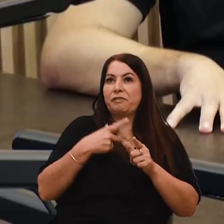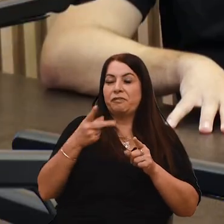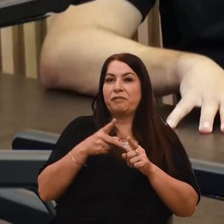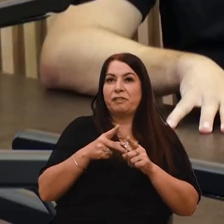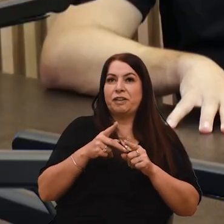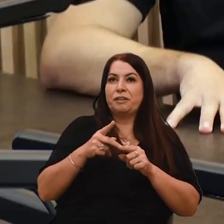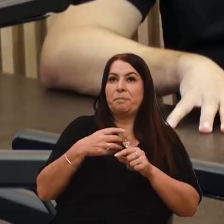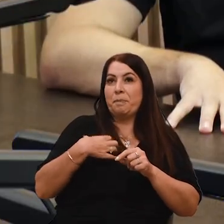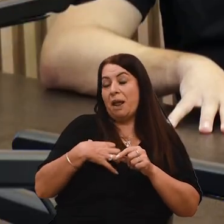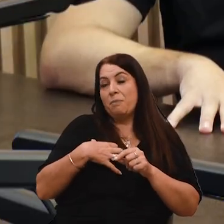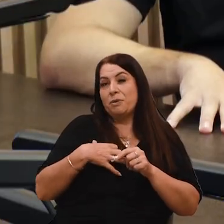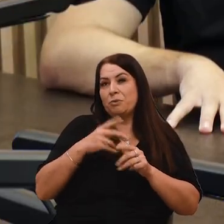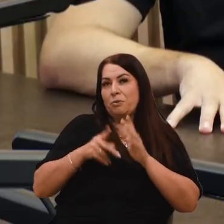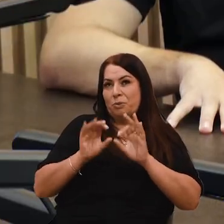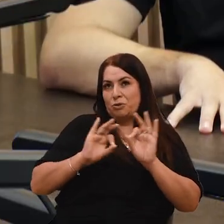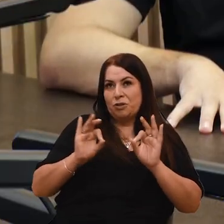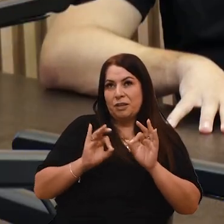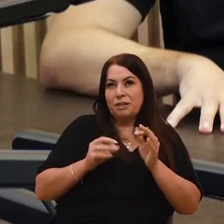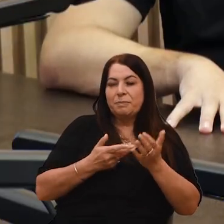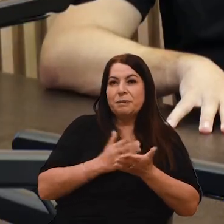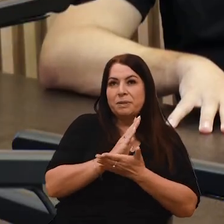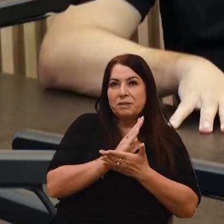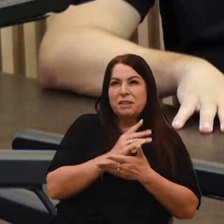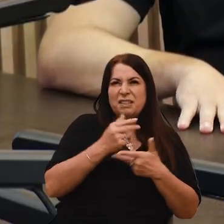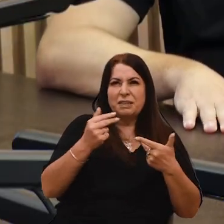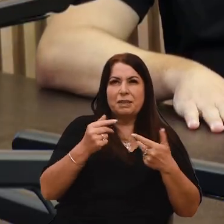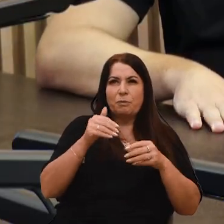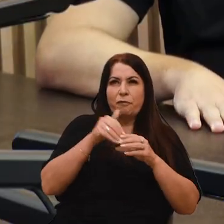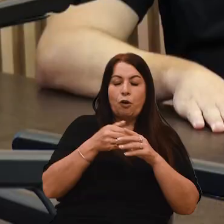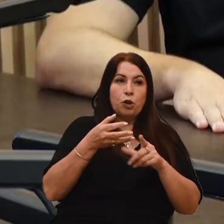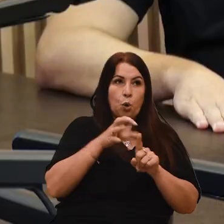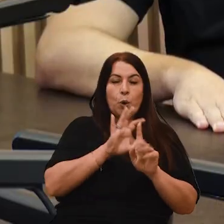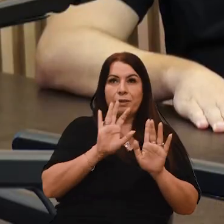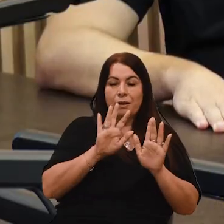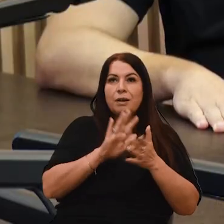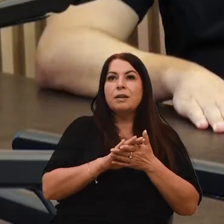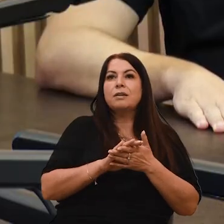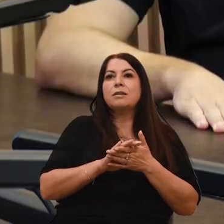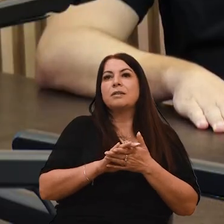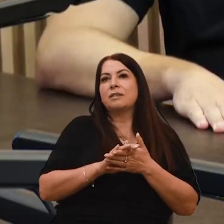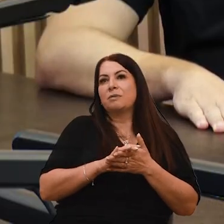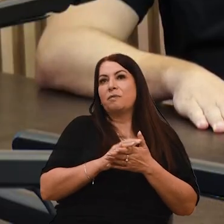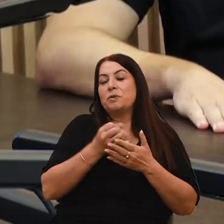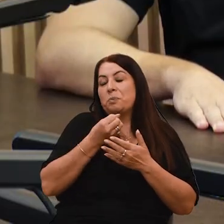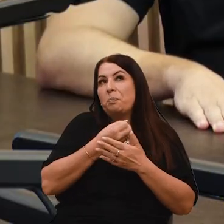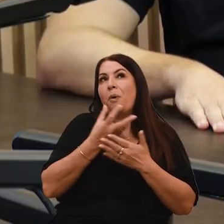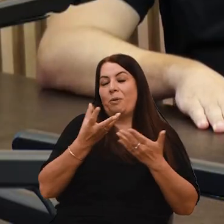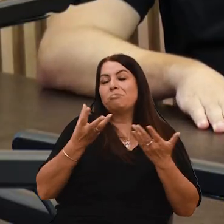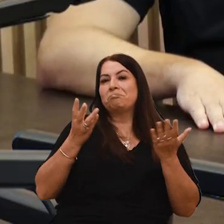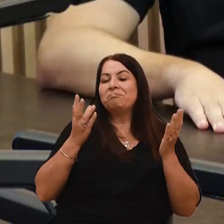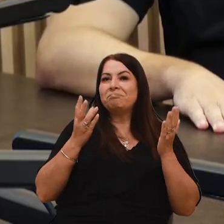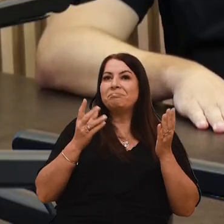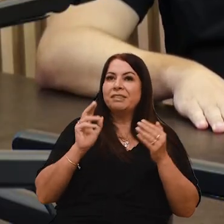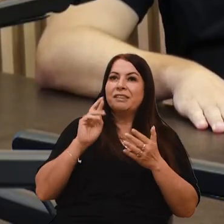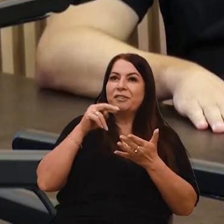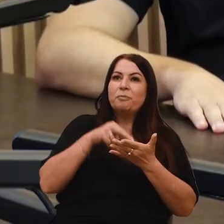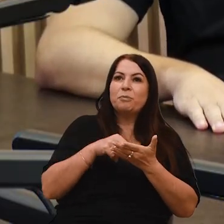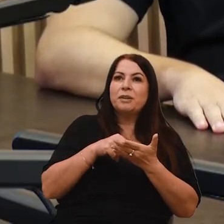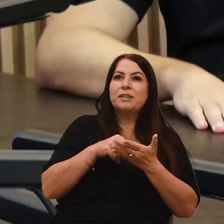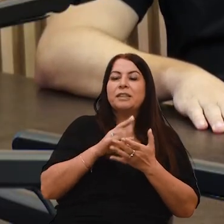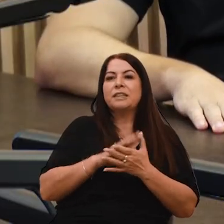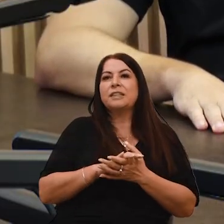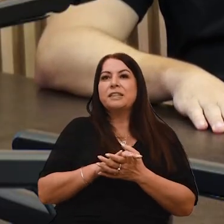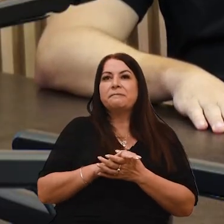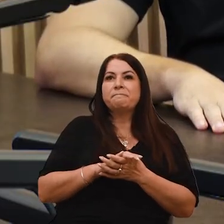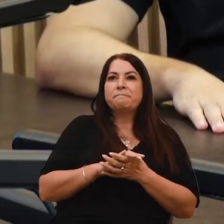aquele projeto. Acabou passando, né? Mas teve uns votos contrários. E foi muito bom, assim. Então, realmente, eles